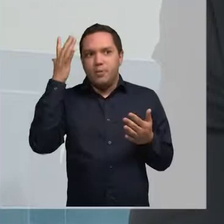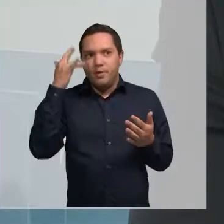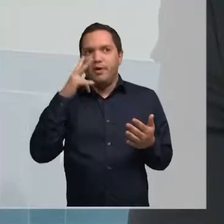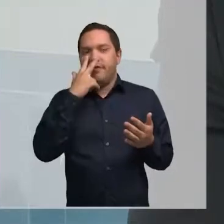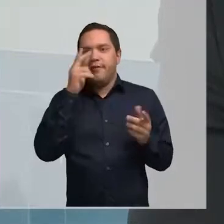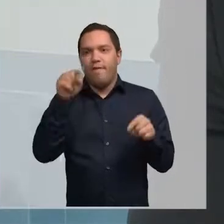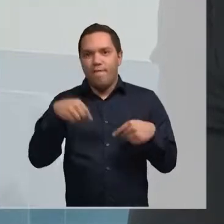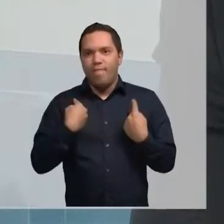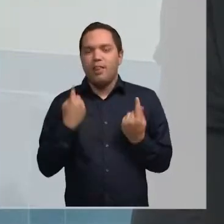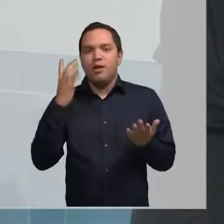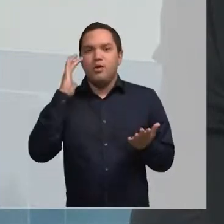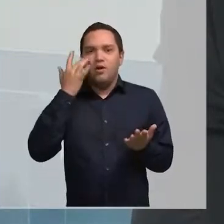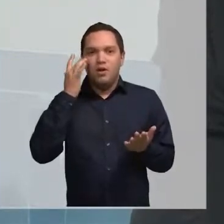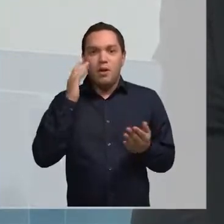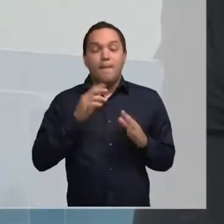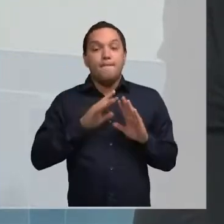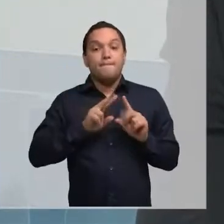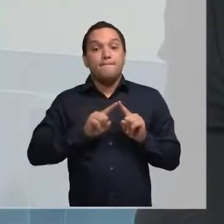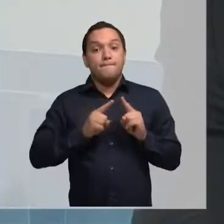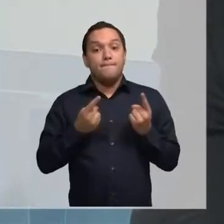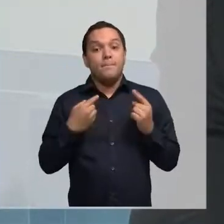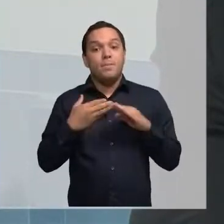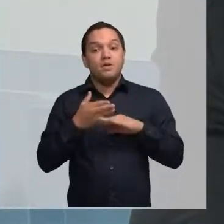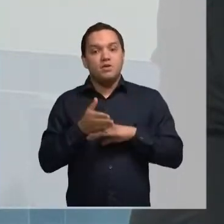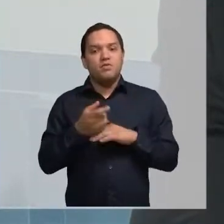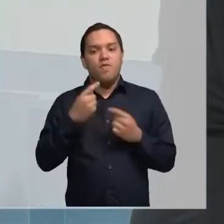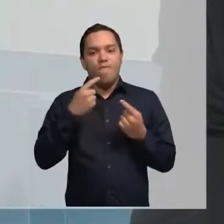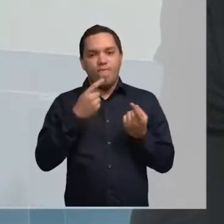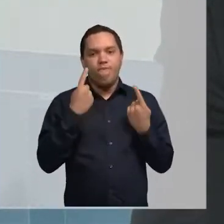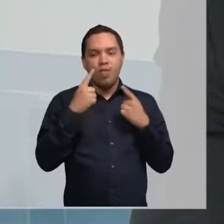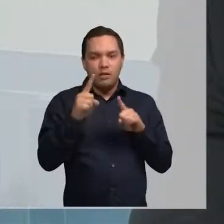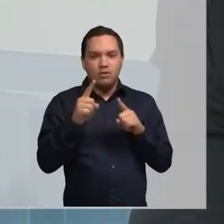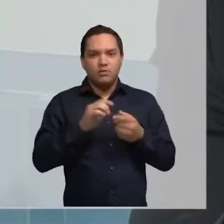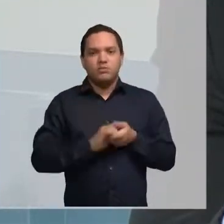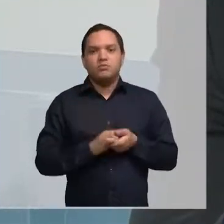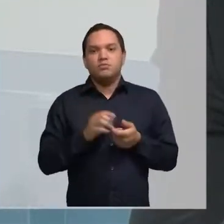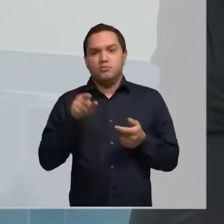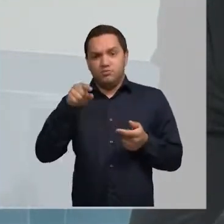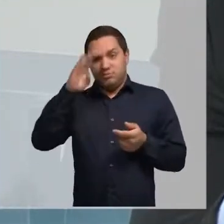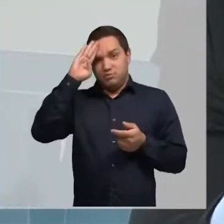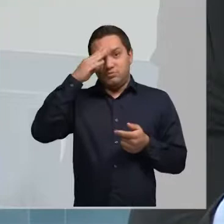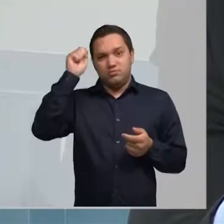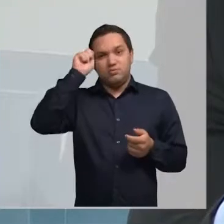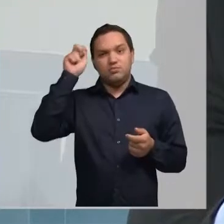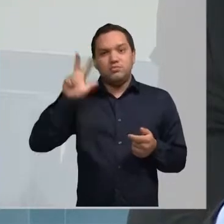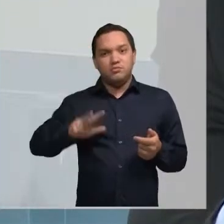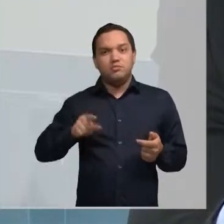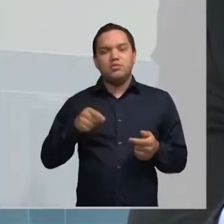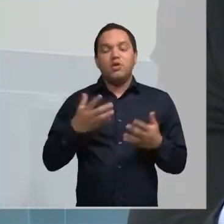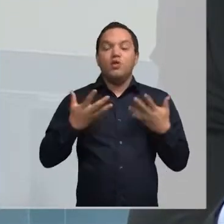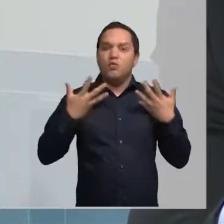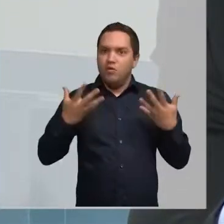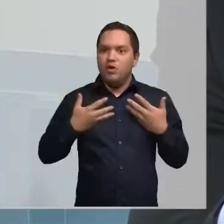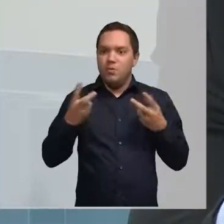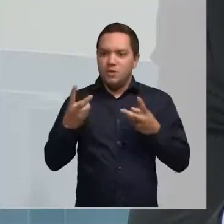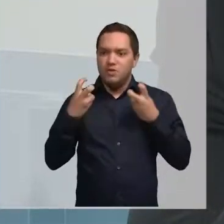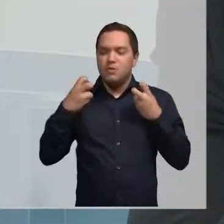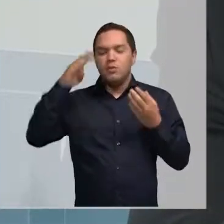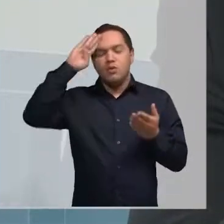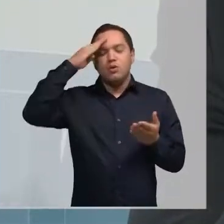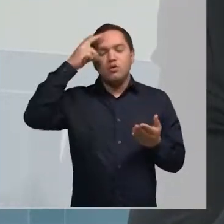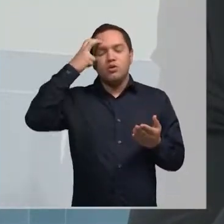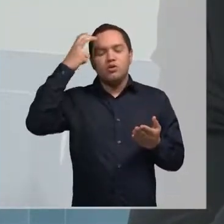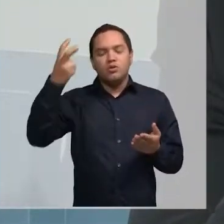desconstruir. E eu vou para lá e vou desconstruir a Globo. E uma forma inteligentíssima, eu fiquei muito feliz, porque esse